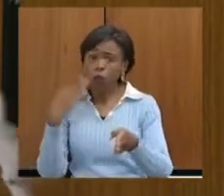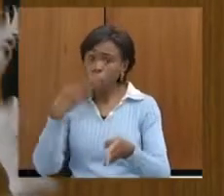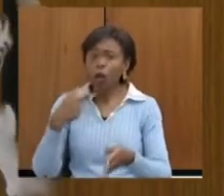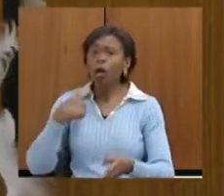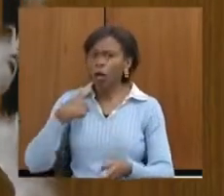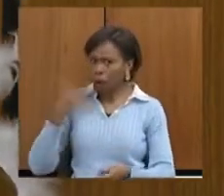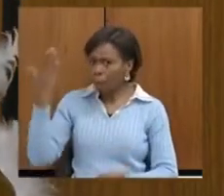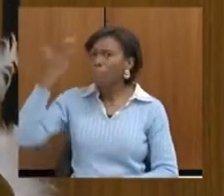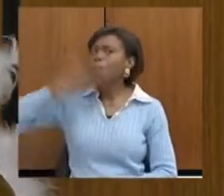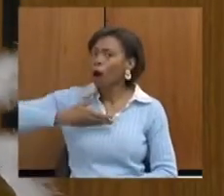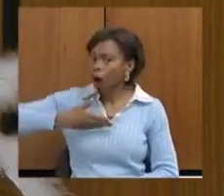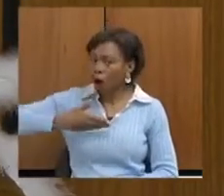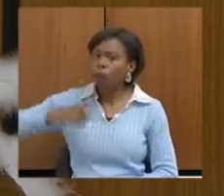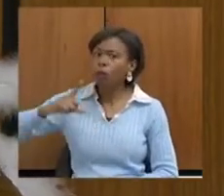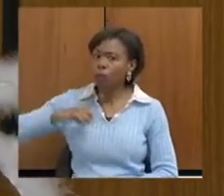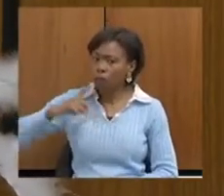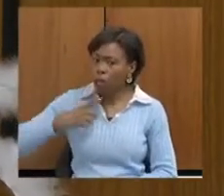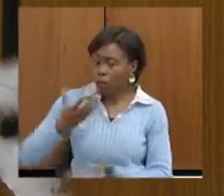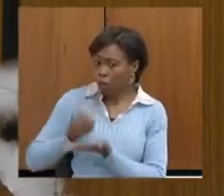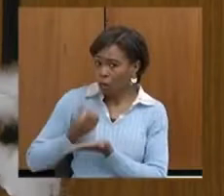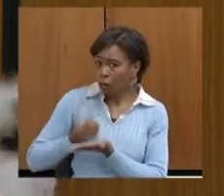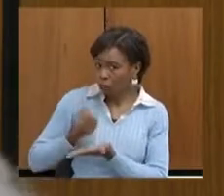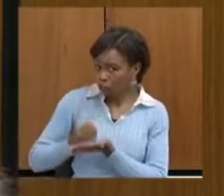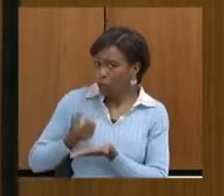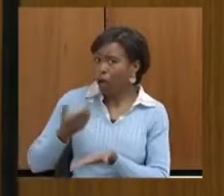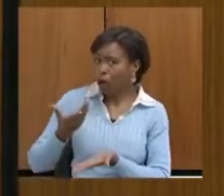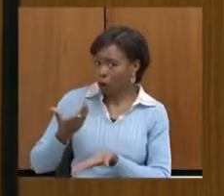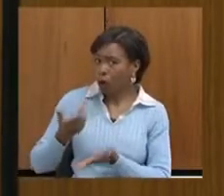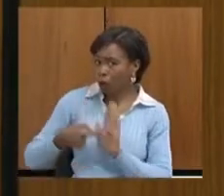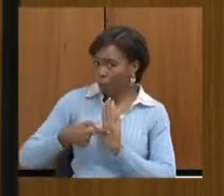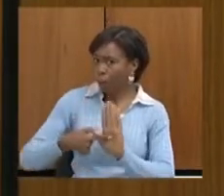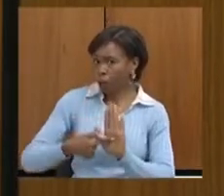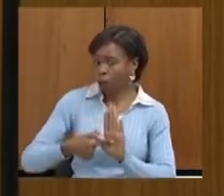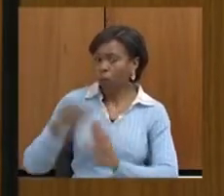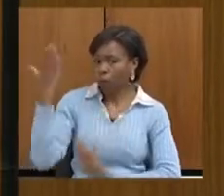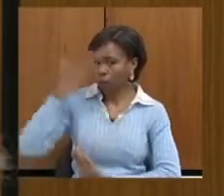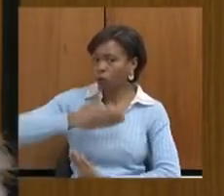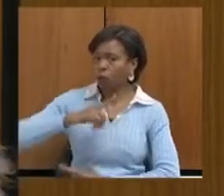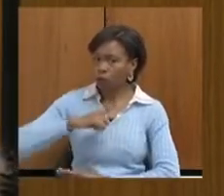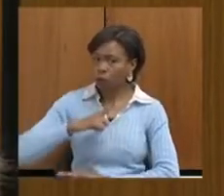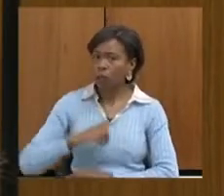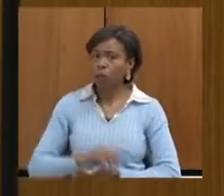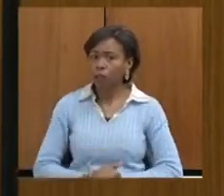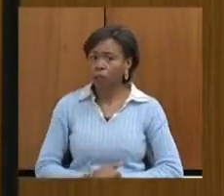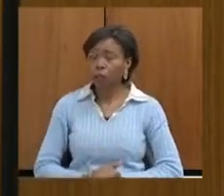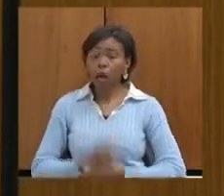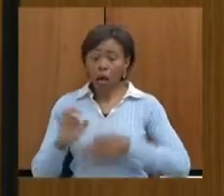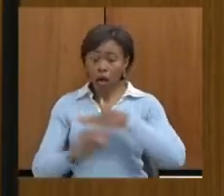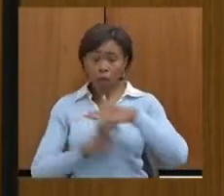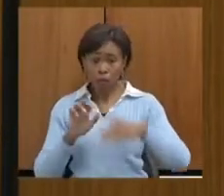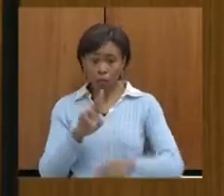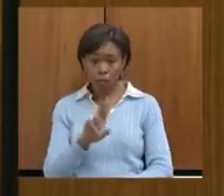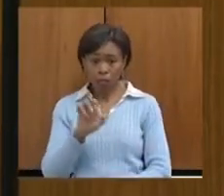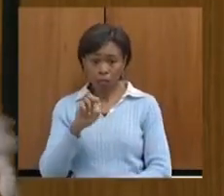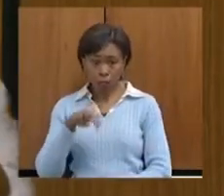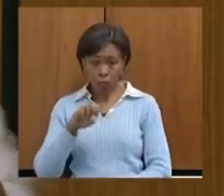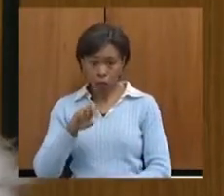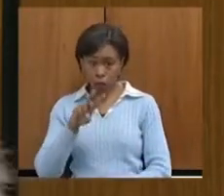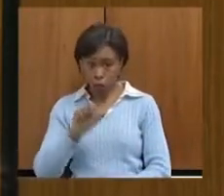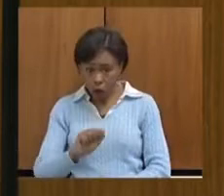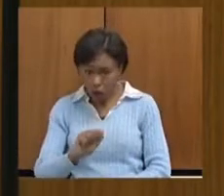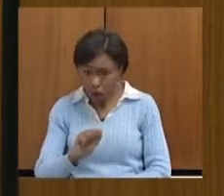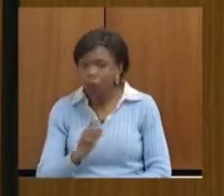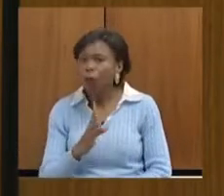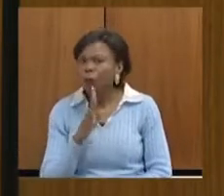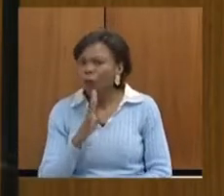como eu falo quando eu sei eu vou falar no assunto desse eu tenho as provas né e a e a renova ela me conhece muito bem eu não